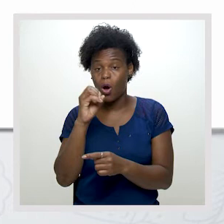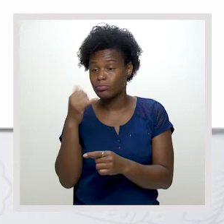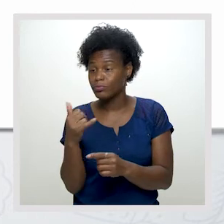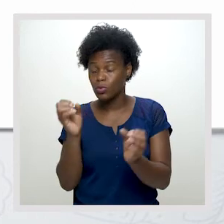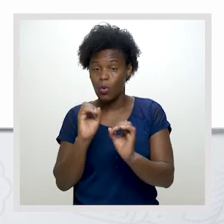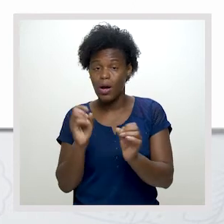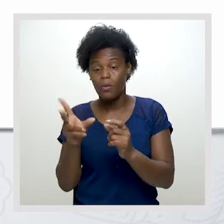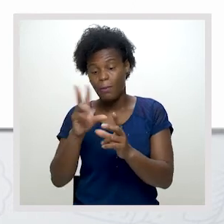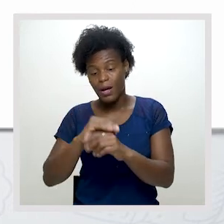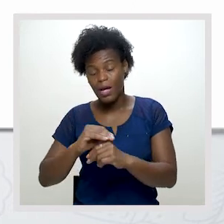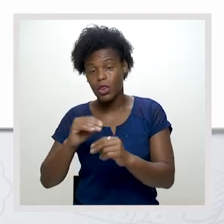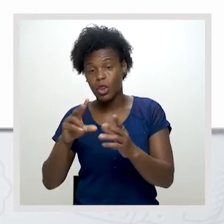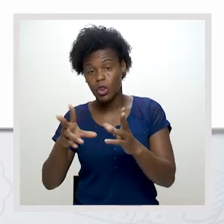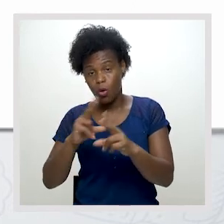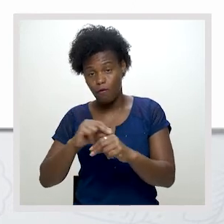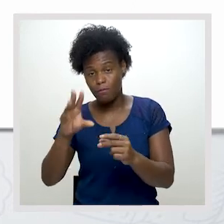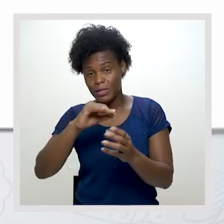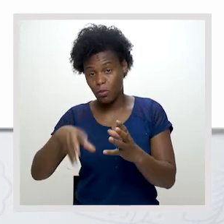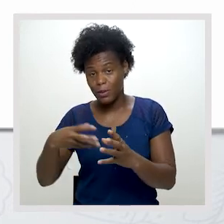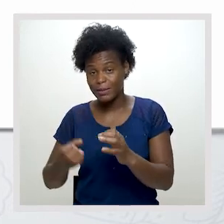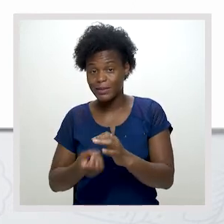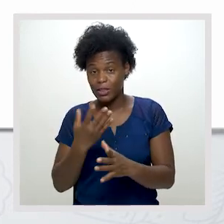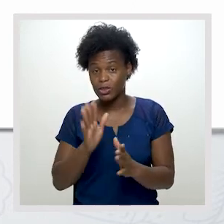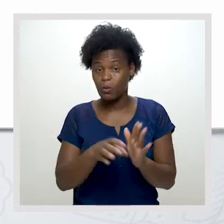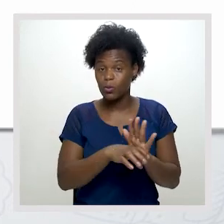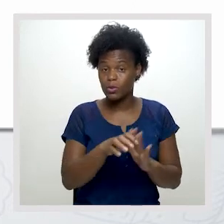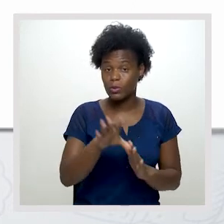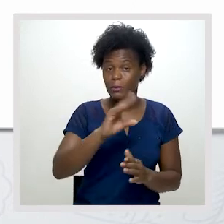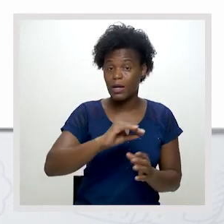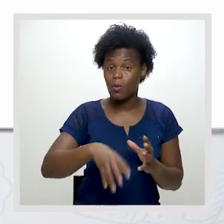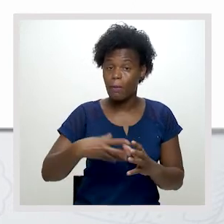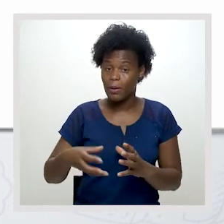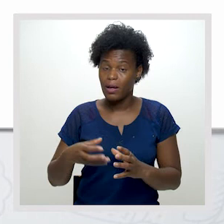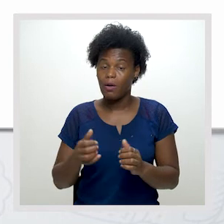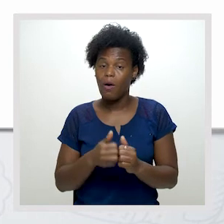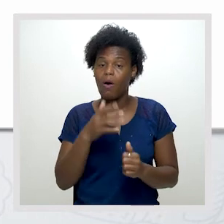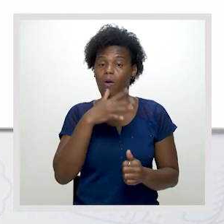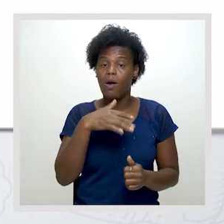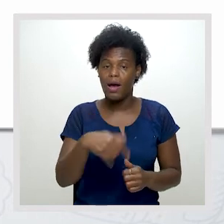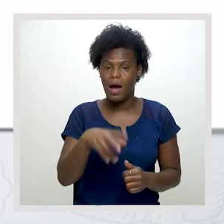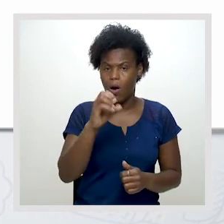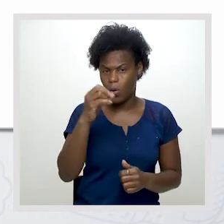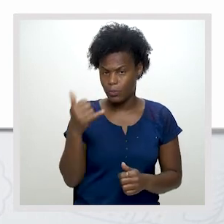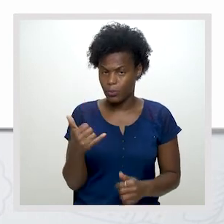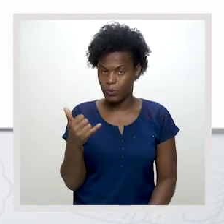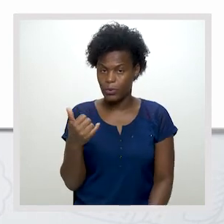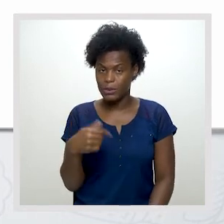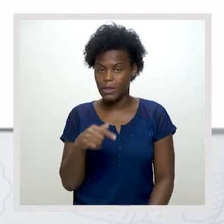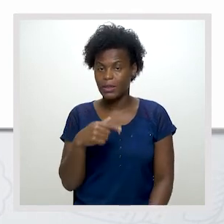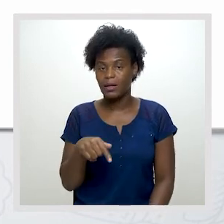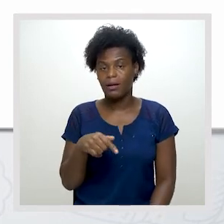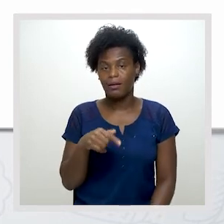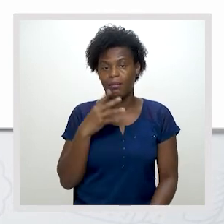mais complexos, surgiram já numa condição muito mais complexa, quando existia oxigenação no